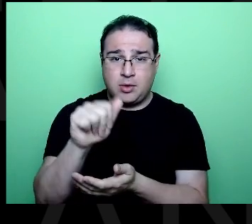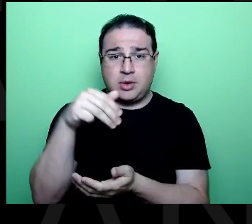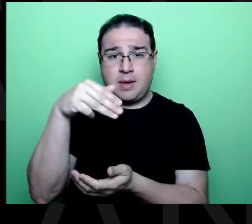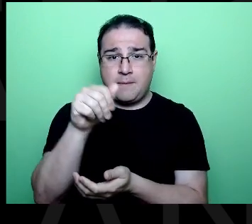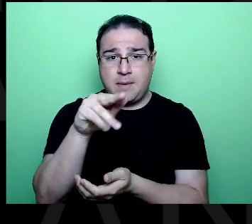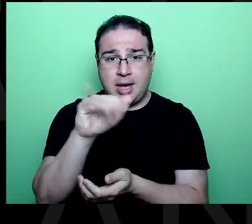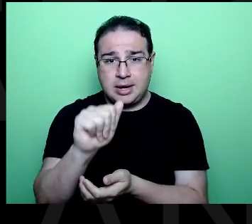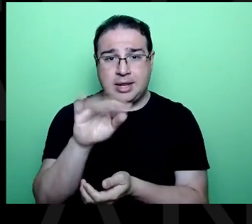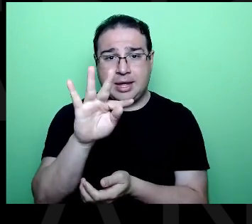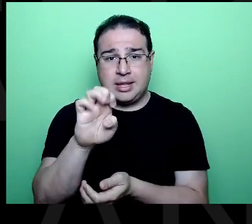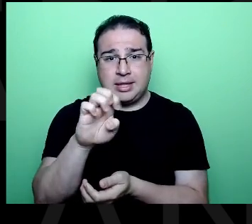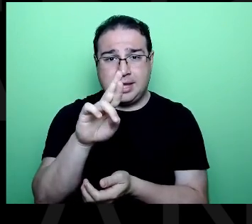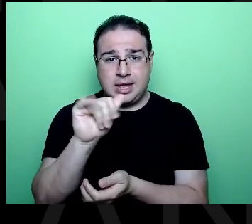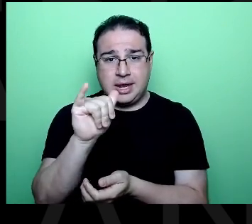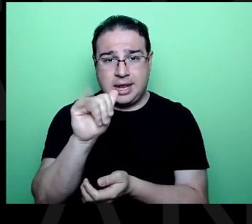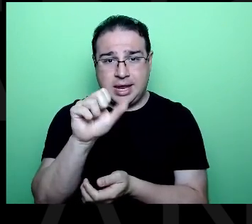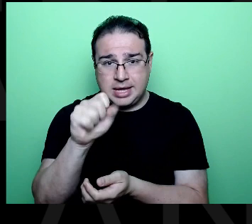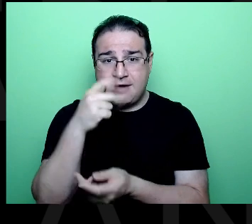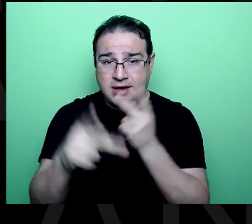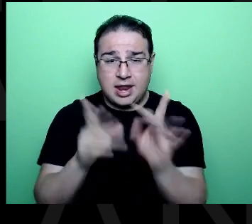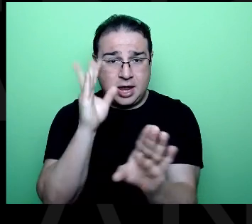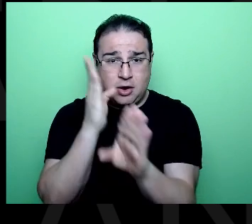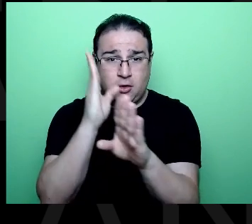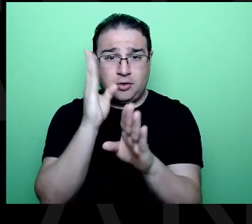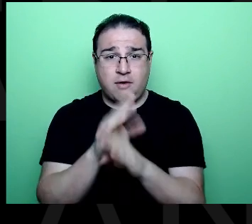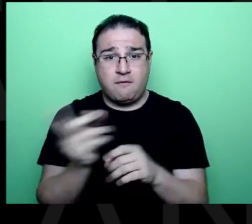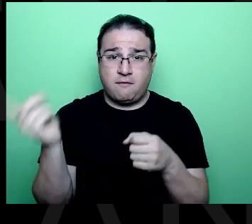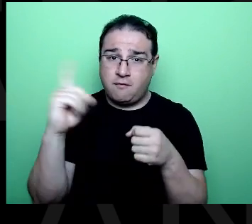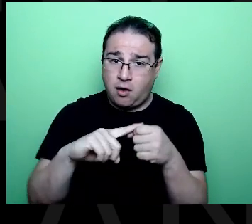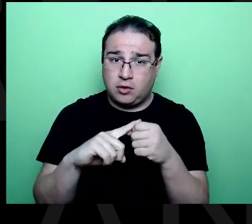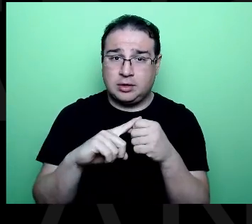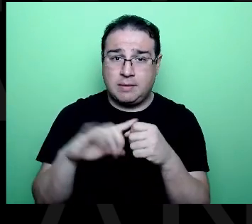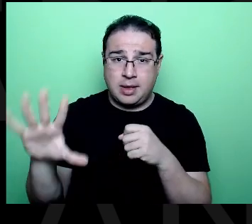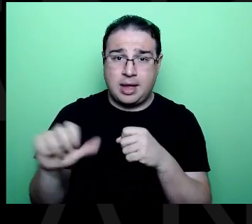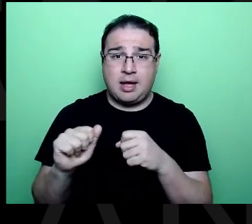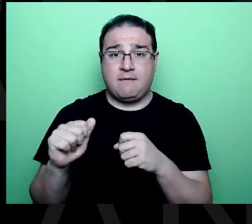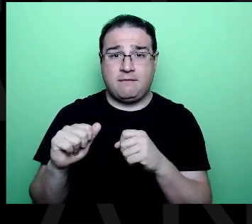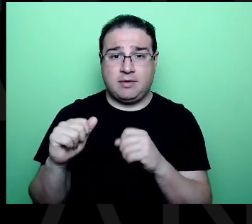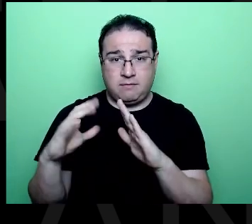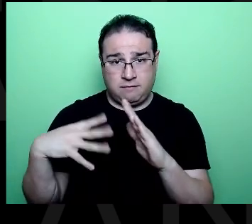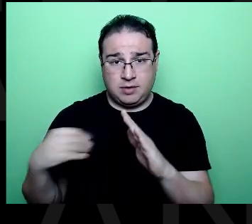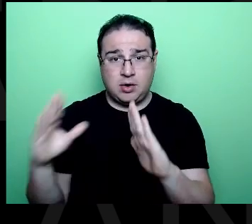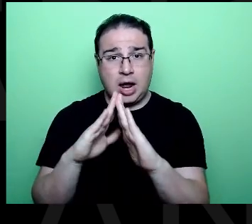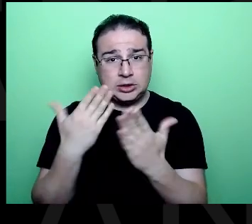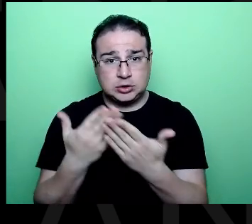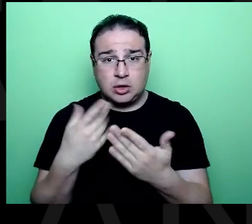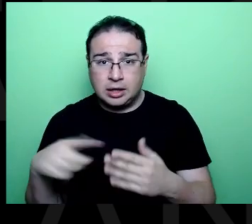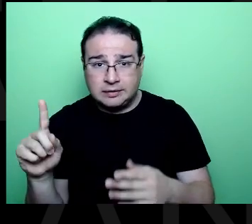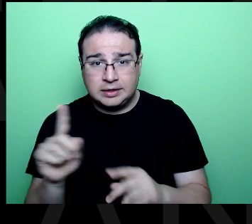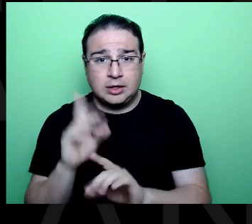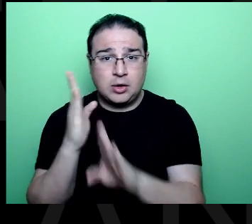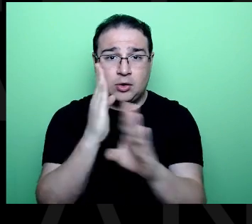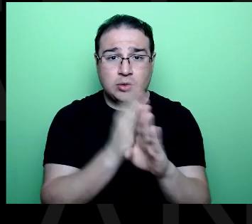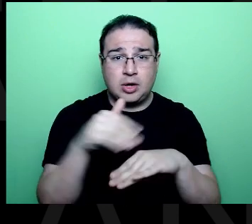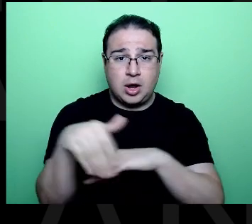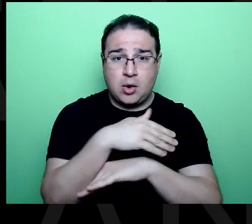jornalistas, dona Maria Tereza conta que encontrou por aí, que teria sido voltando de levar